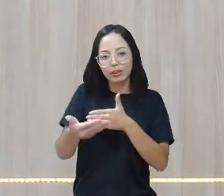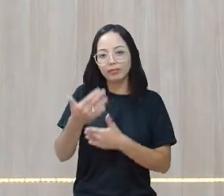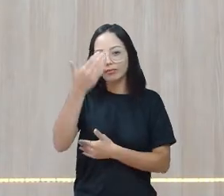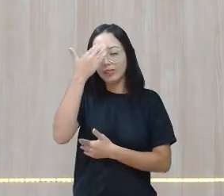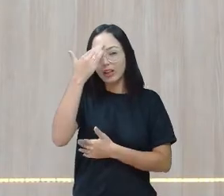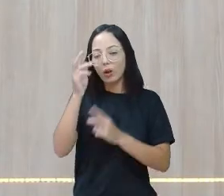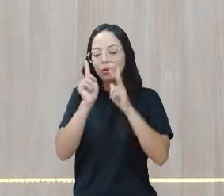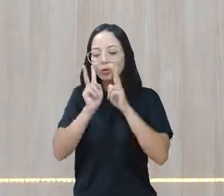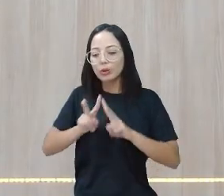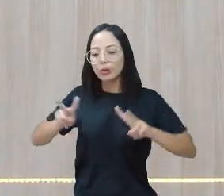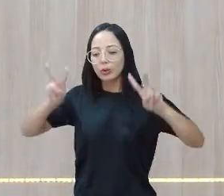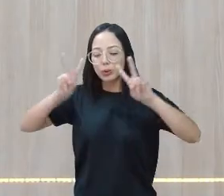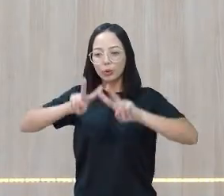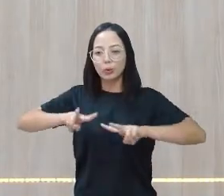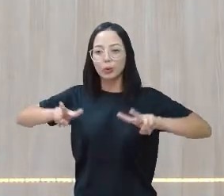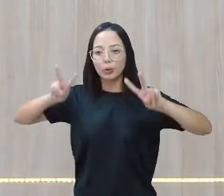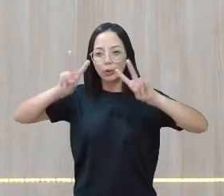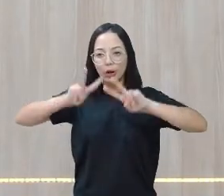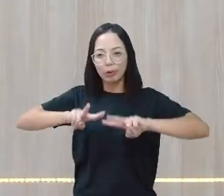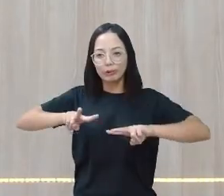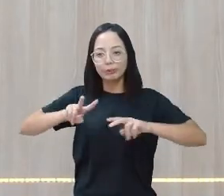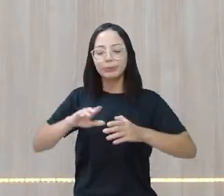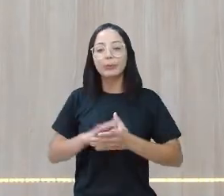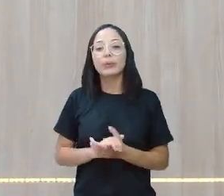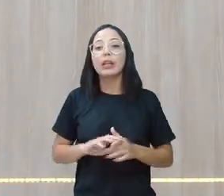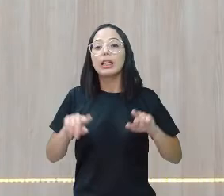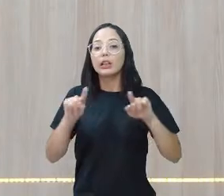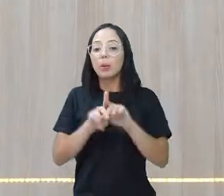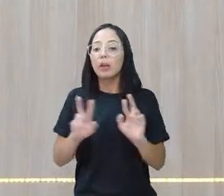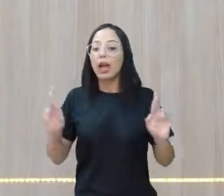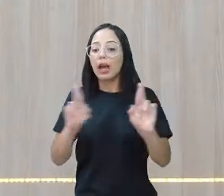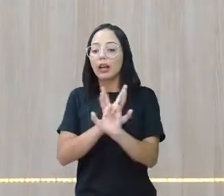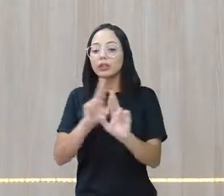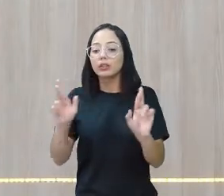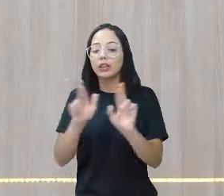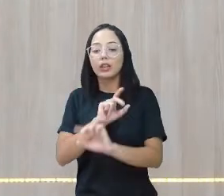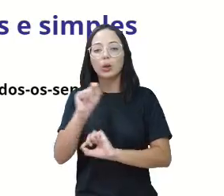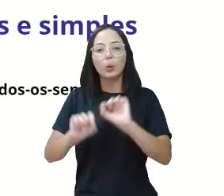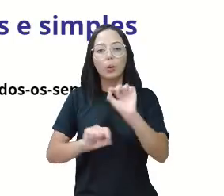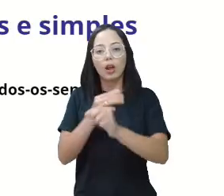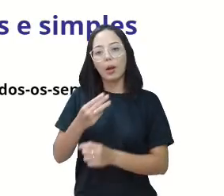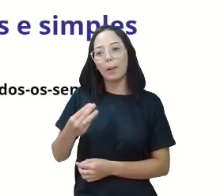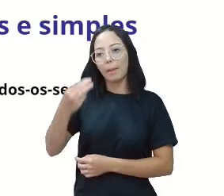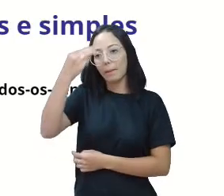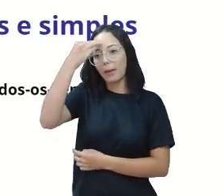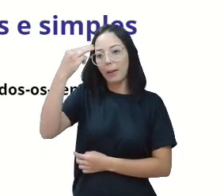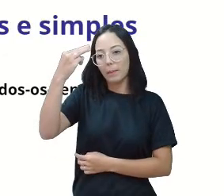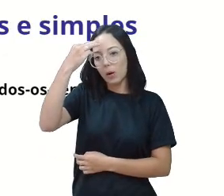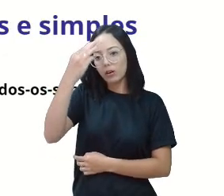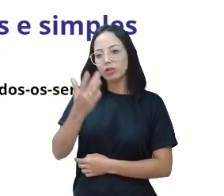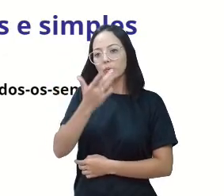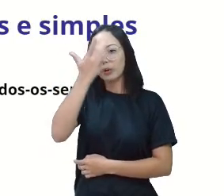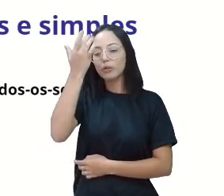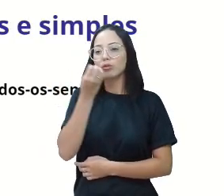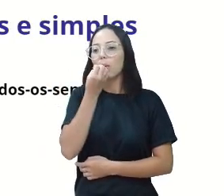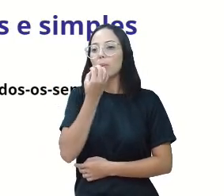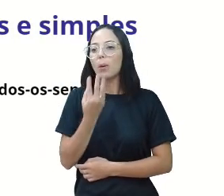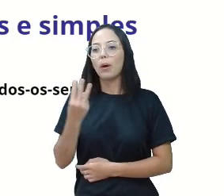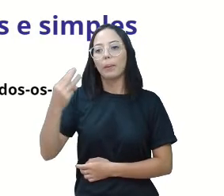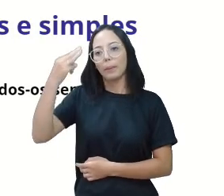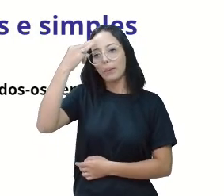do visual. Né? Ela está relacionada com a memória. As pessoas que têm sinestesia, elas têm boa memória. Por